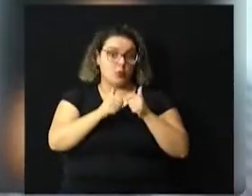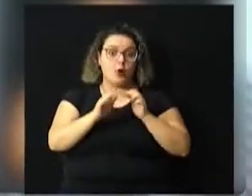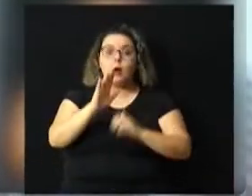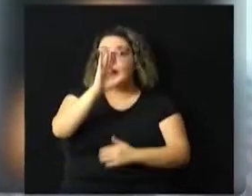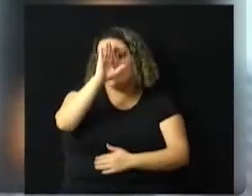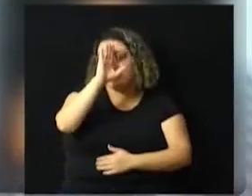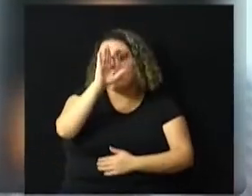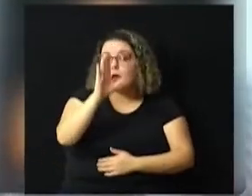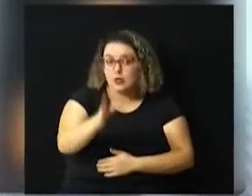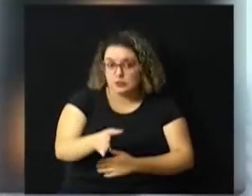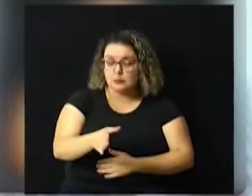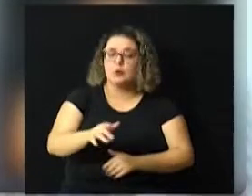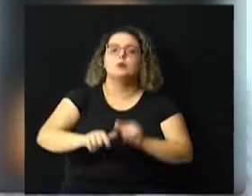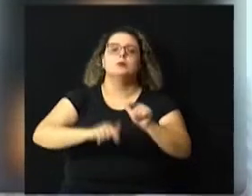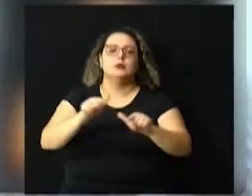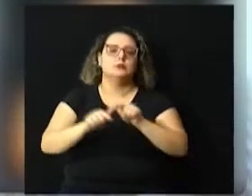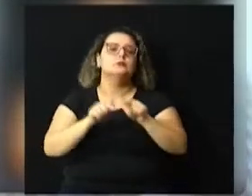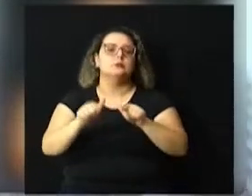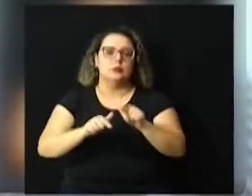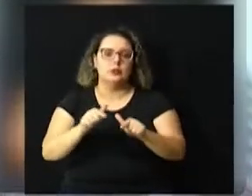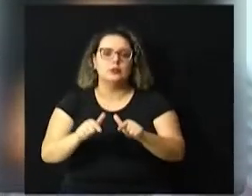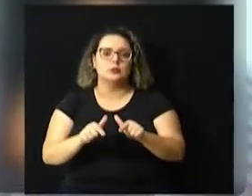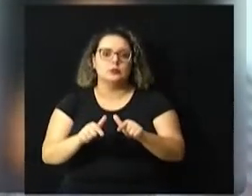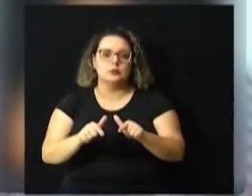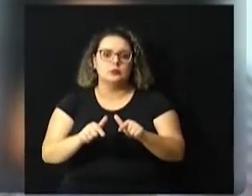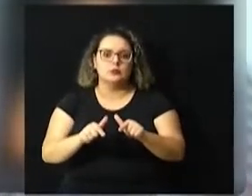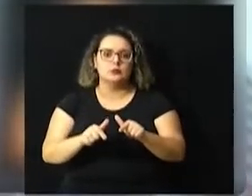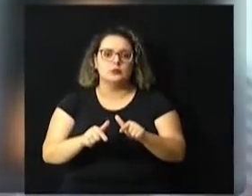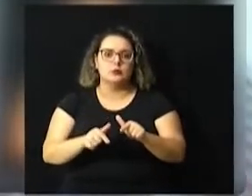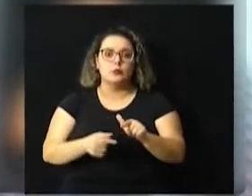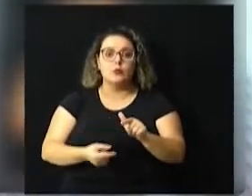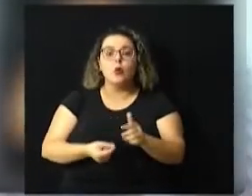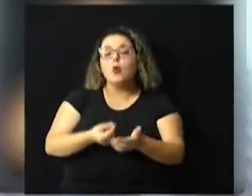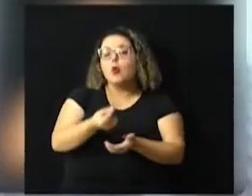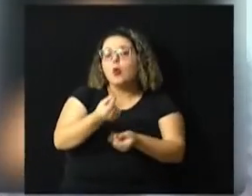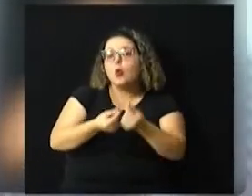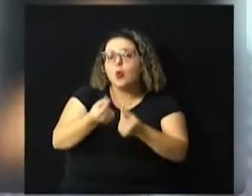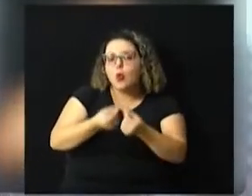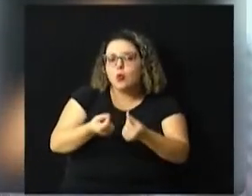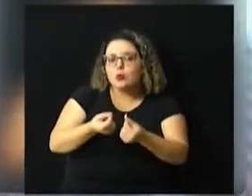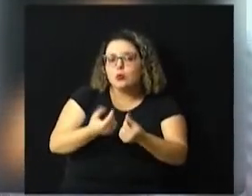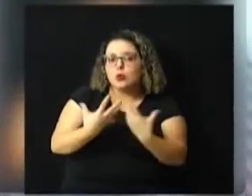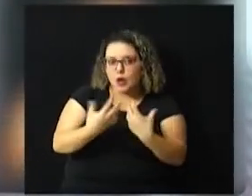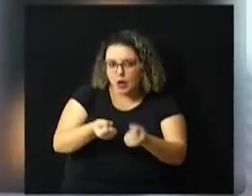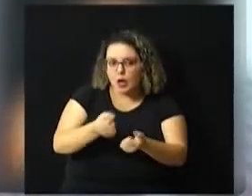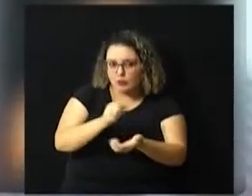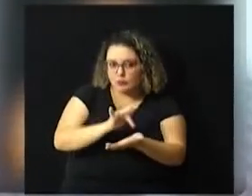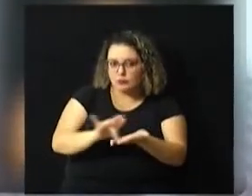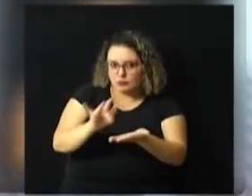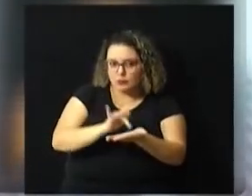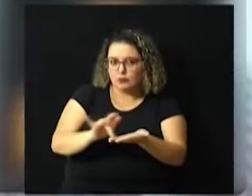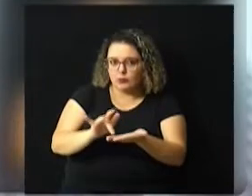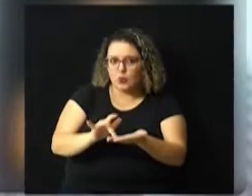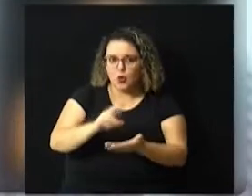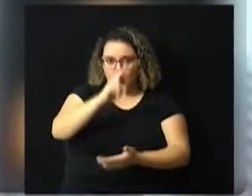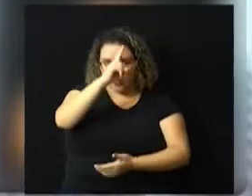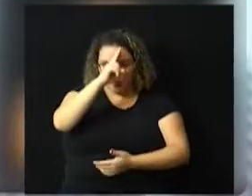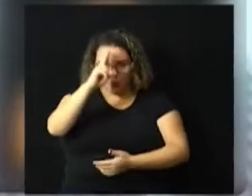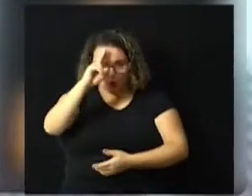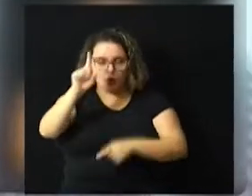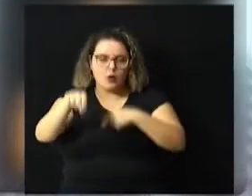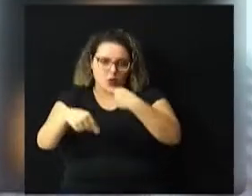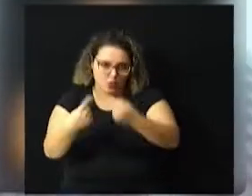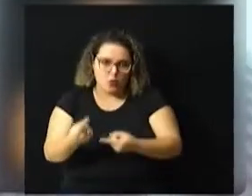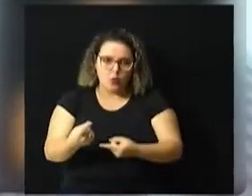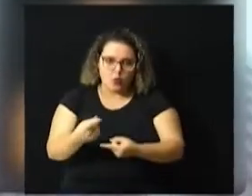benefício principal para esses trabalhadores a taxa que é cobrada desses aplicativos. Enquanto o aplicativo Uber